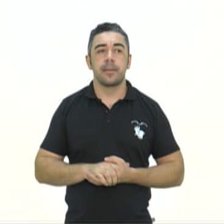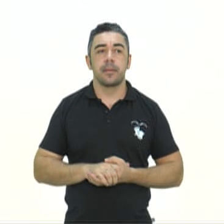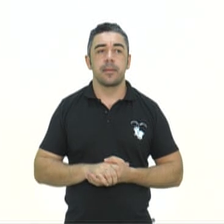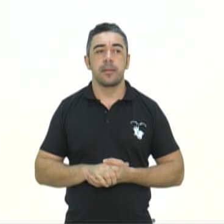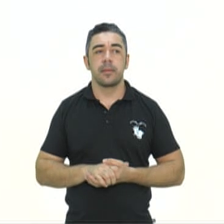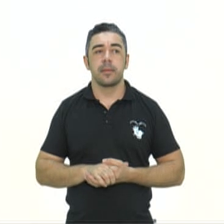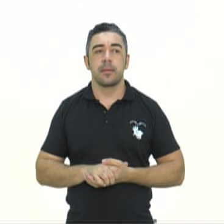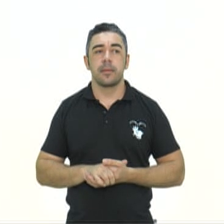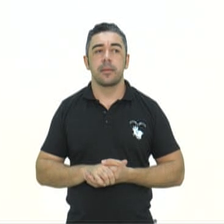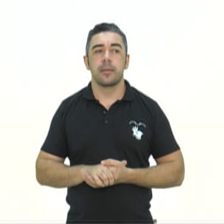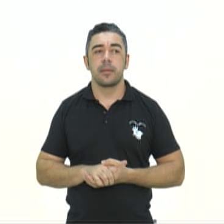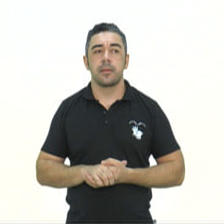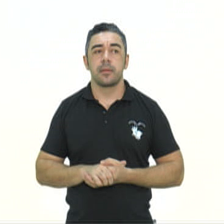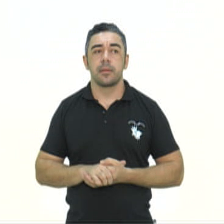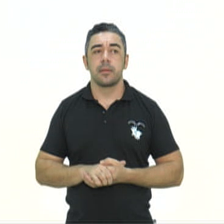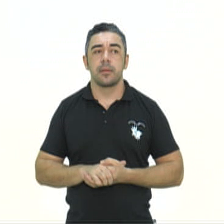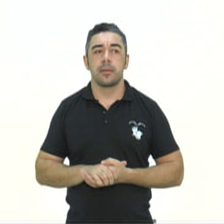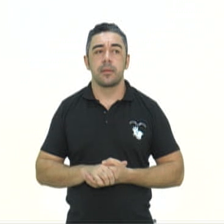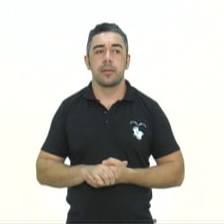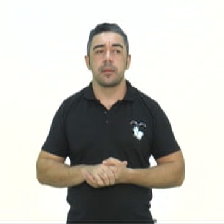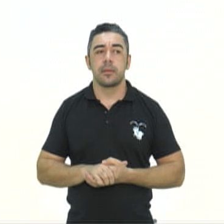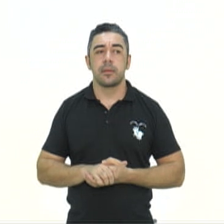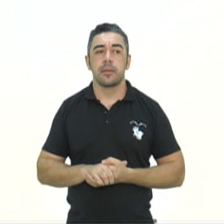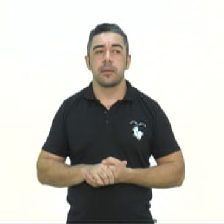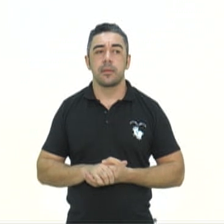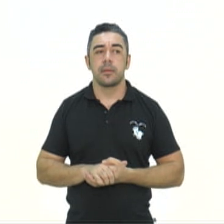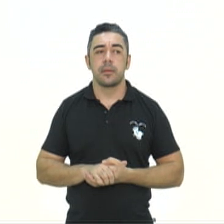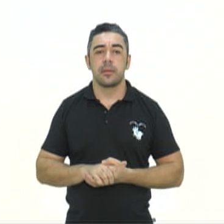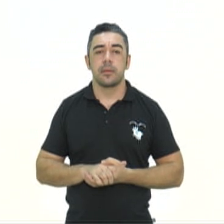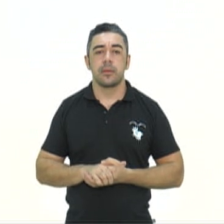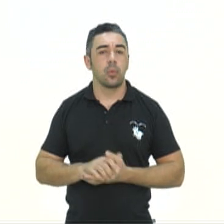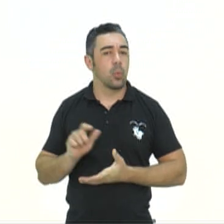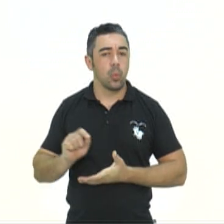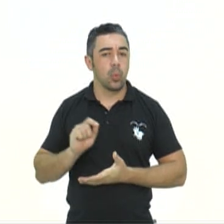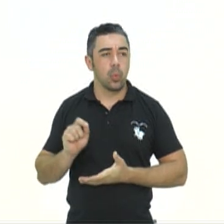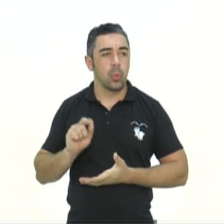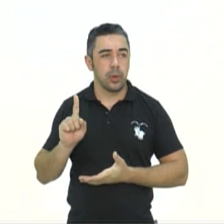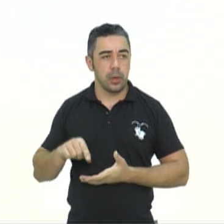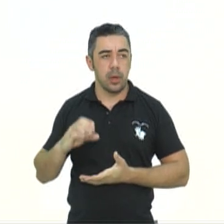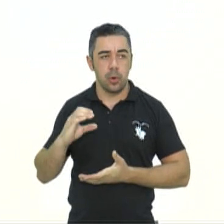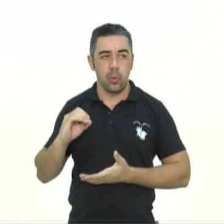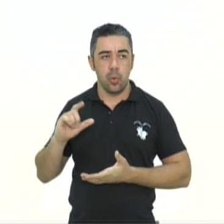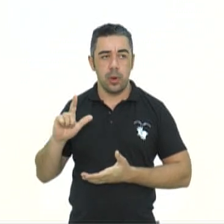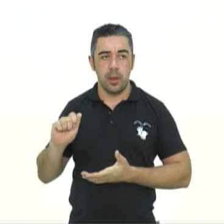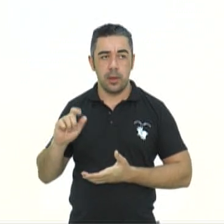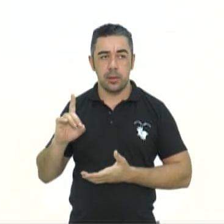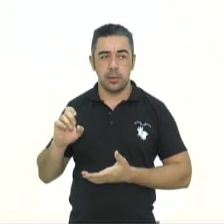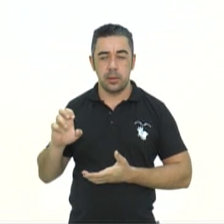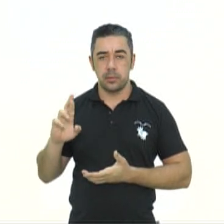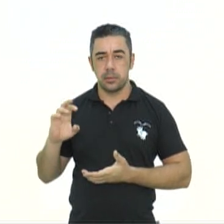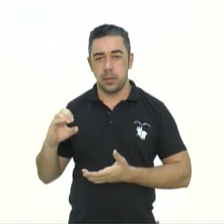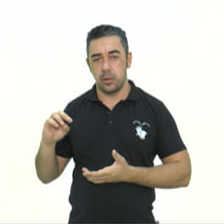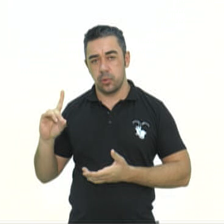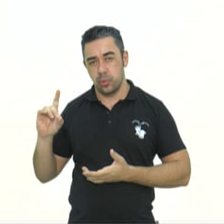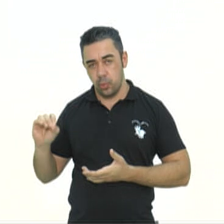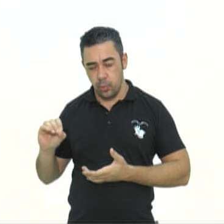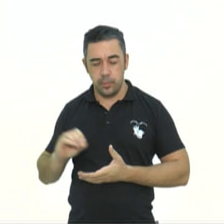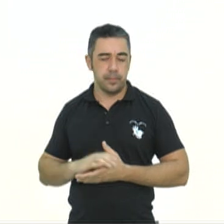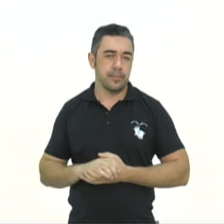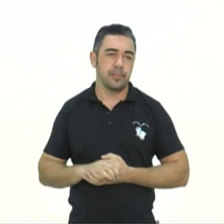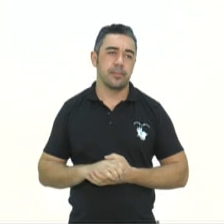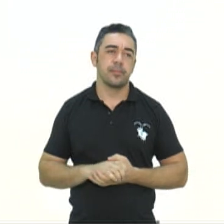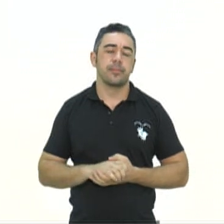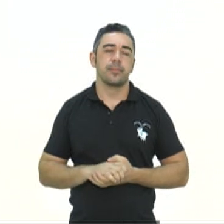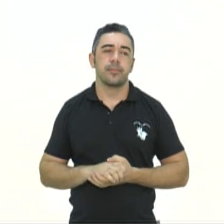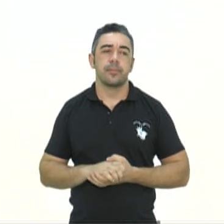último miembro de la familia com cola de cerdo. Já vou dizer o que seria uma cola de cerdo. Solo quando lo